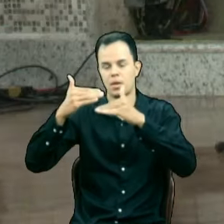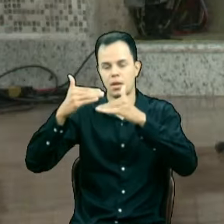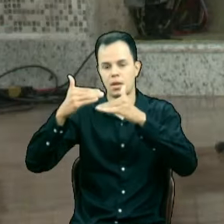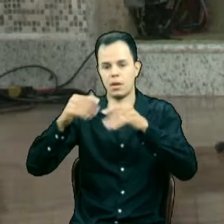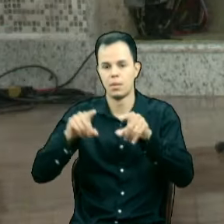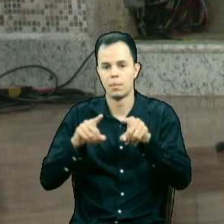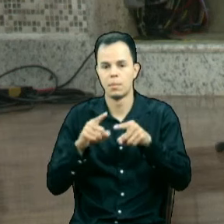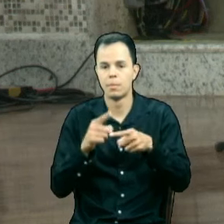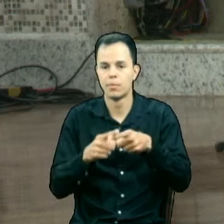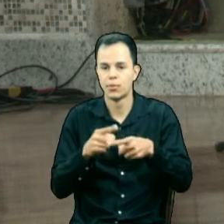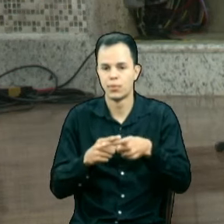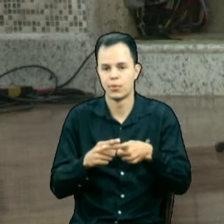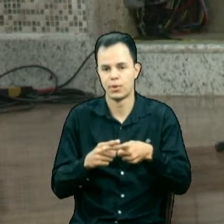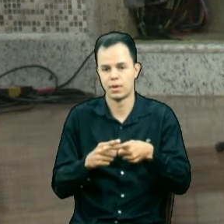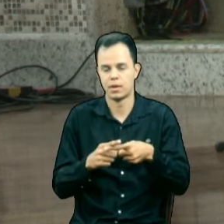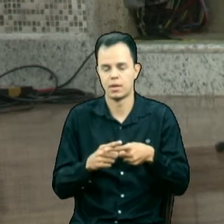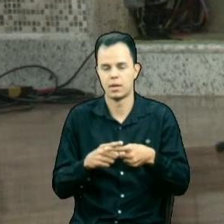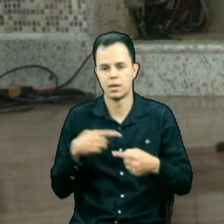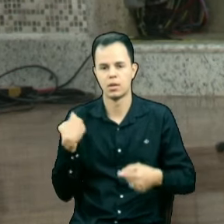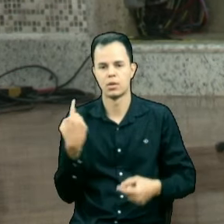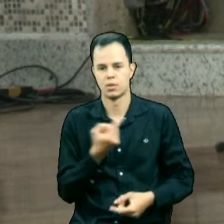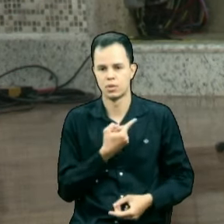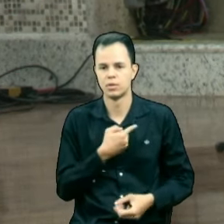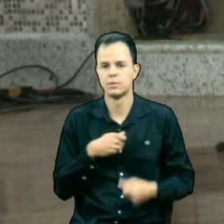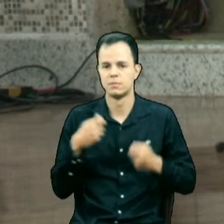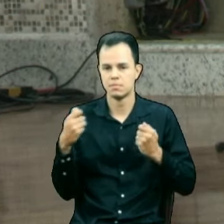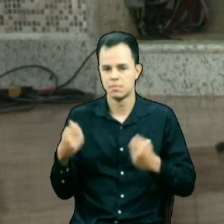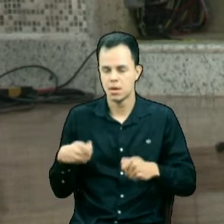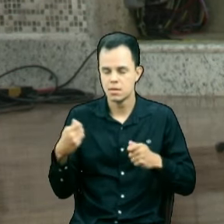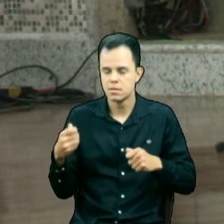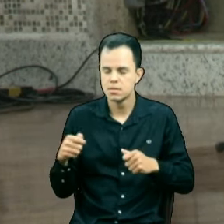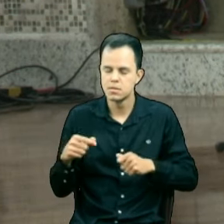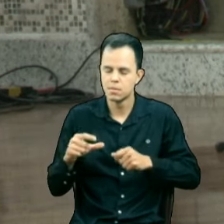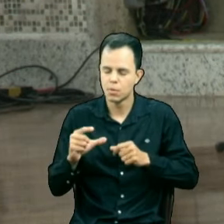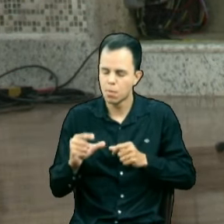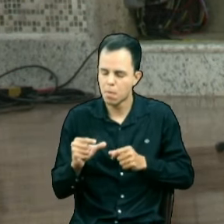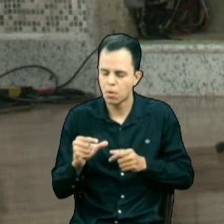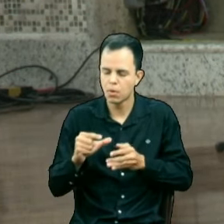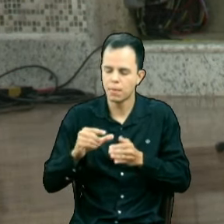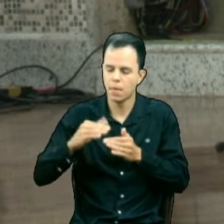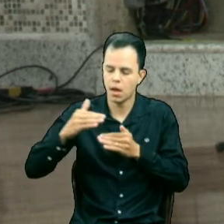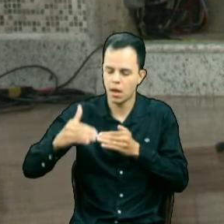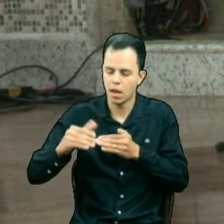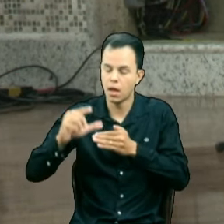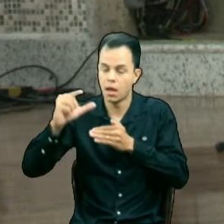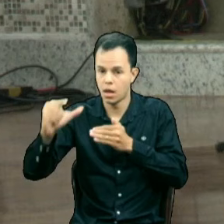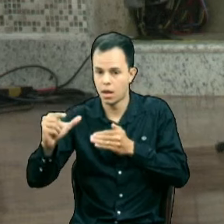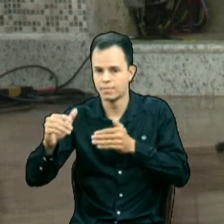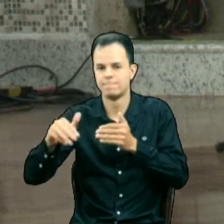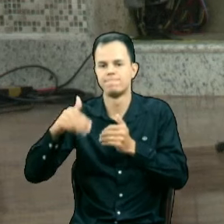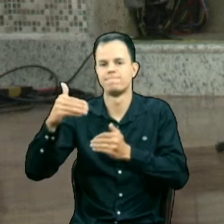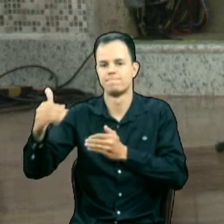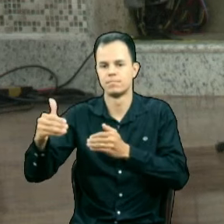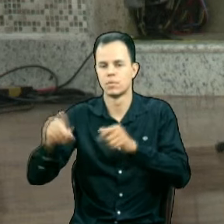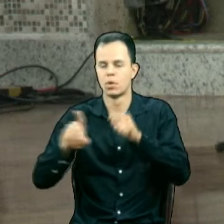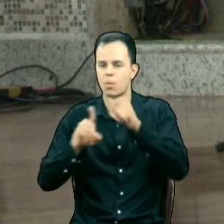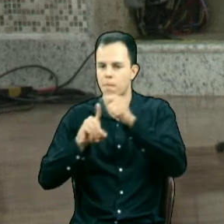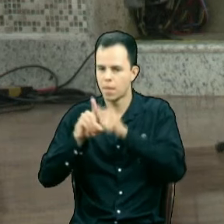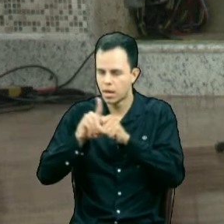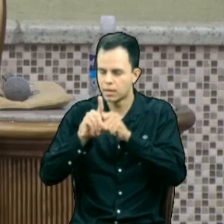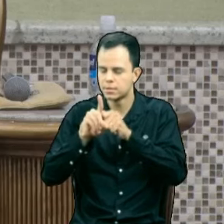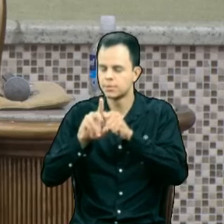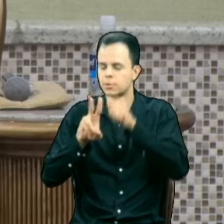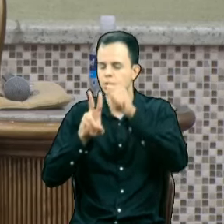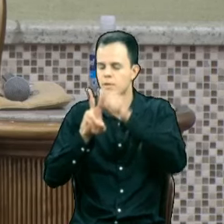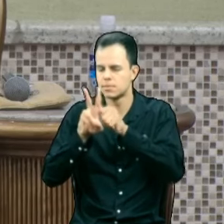meu você não chega veloz dentro vai caminhando até chegar no meu neto até a compra tá o mês todo é uma caminhada para medir mil metros